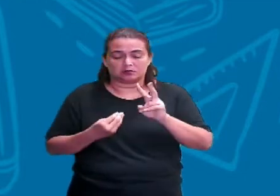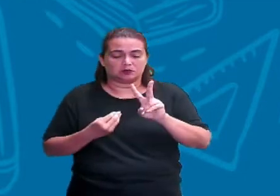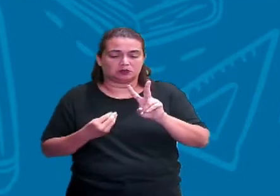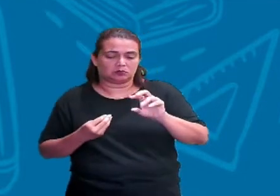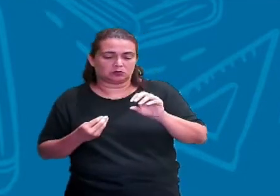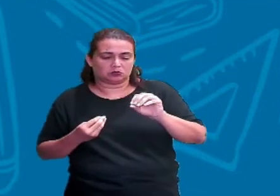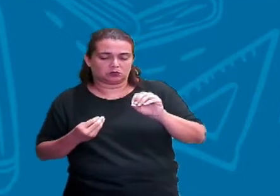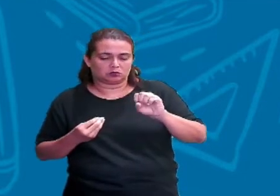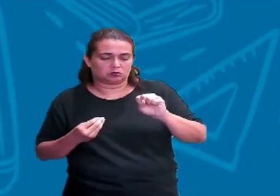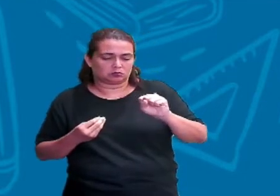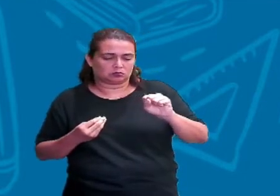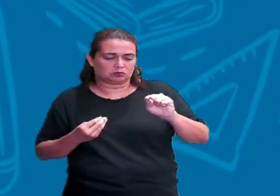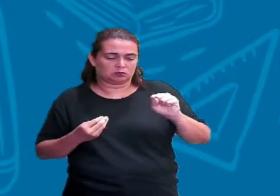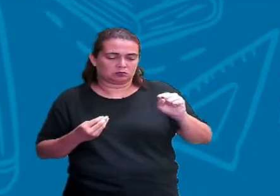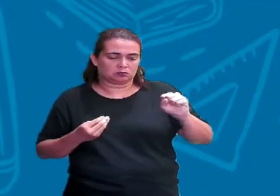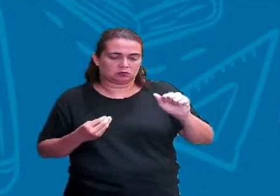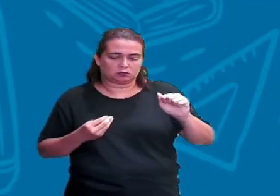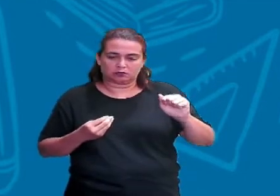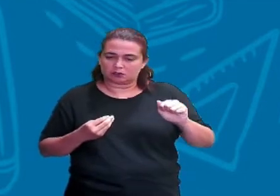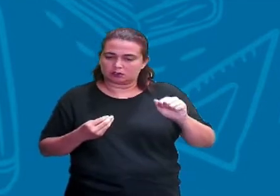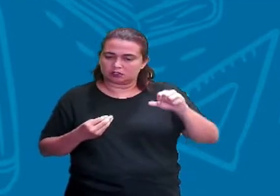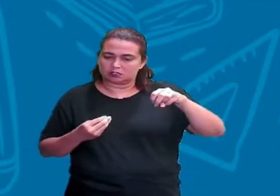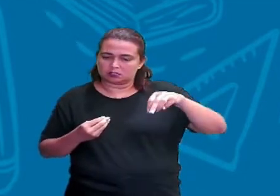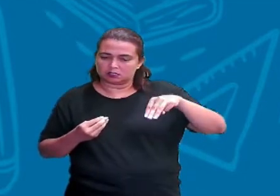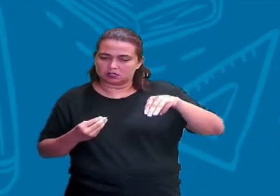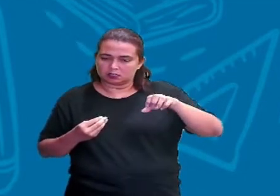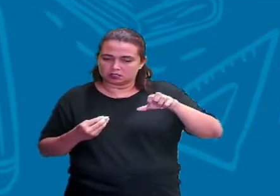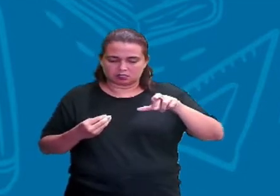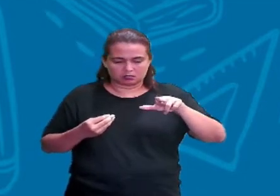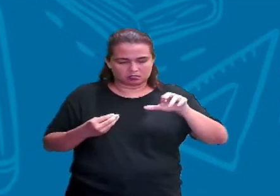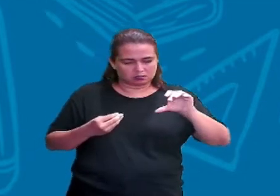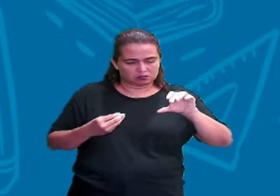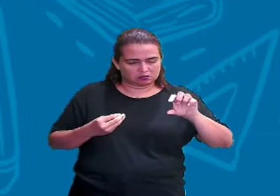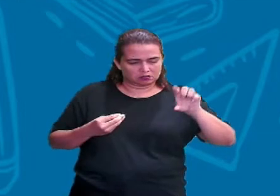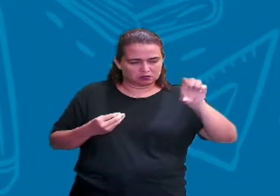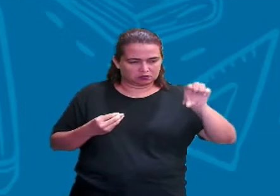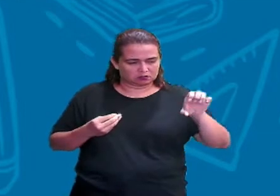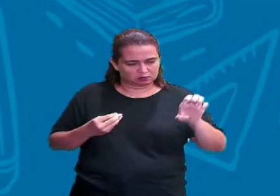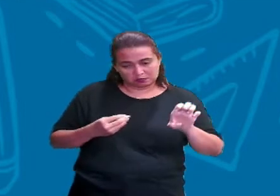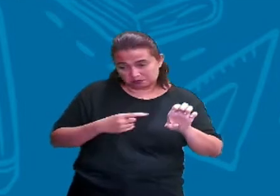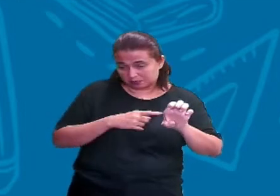devido a variações inicialmente sociais, ela passou a ser mais usado,